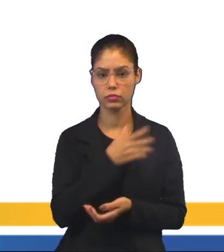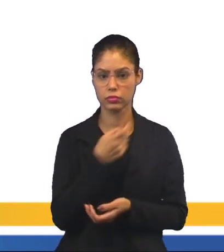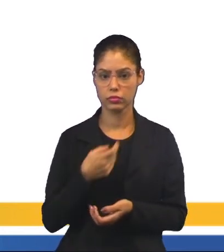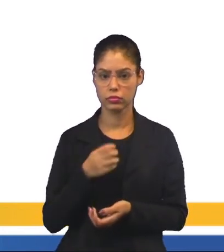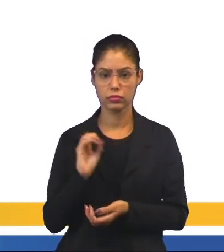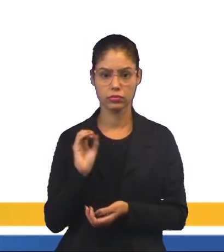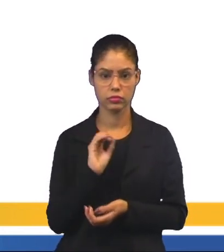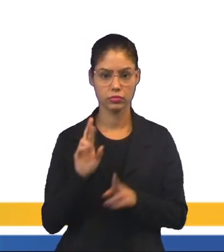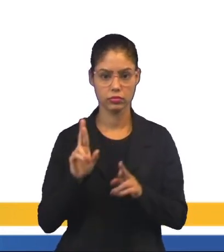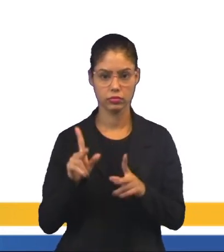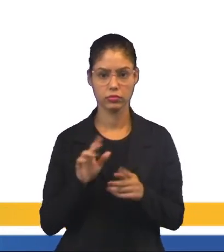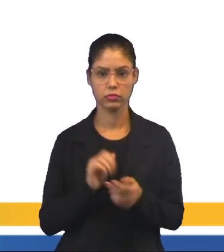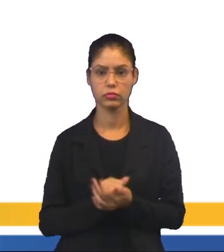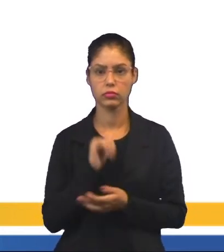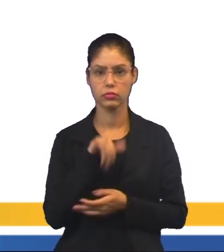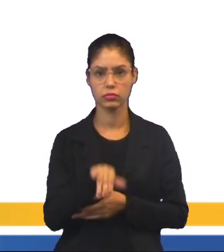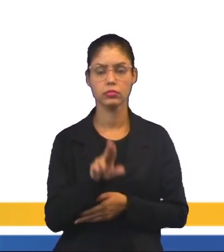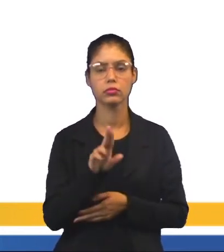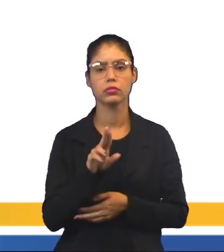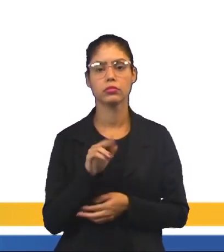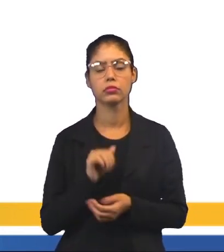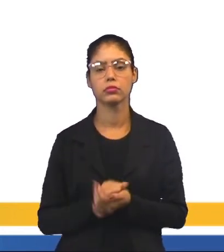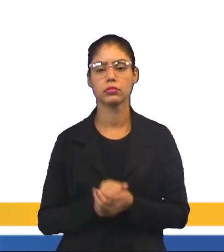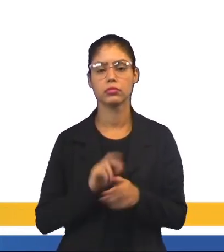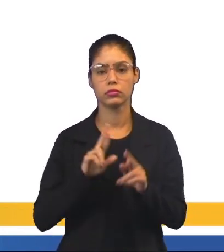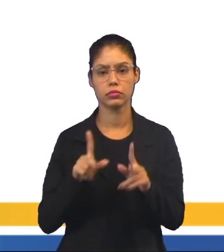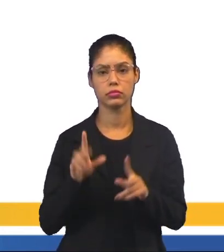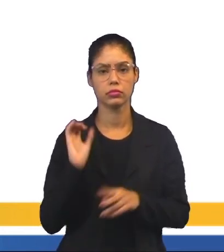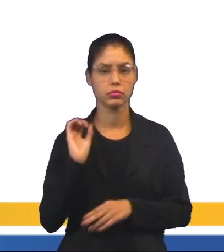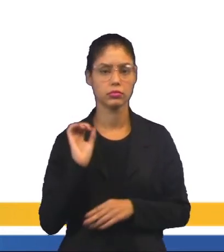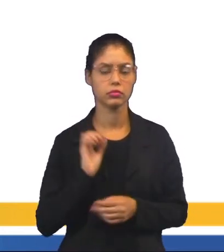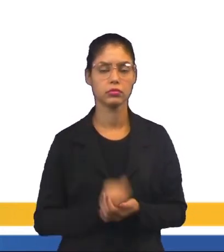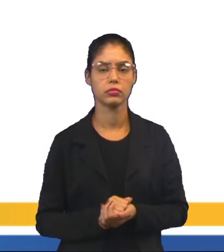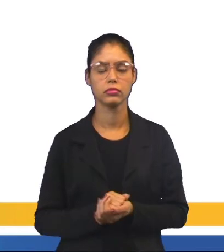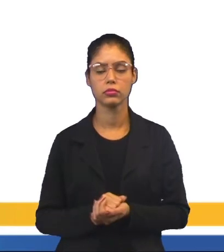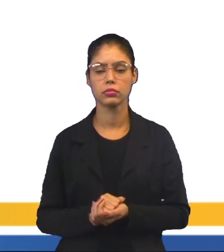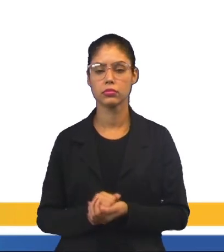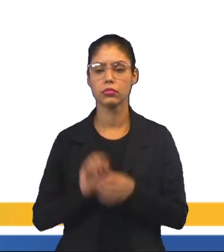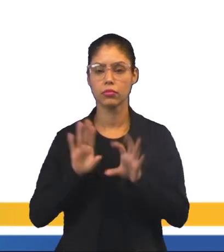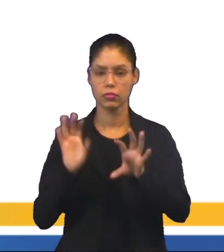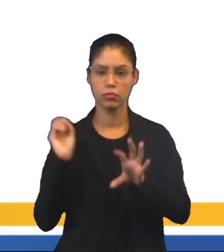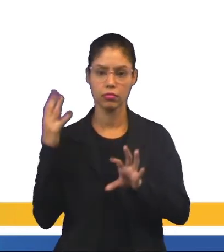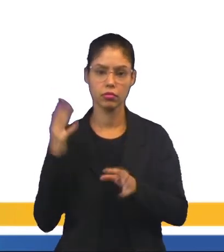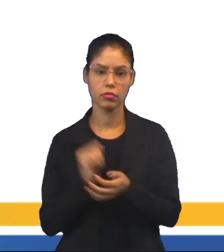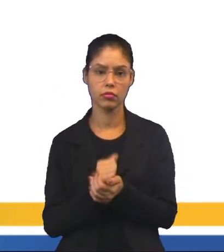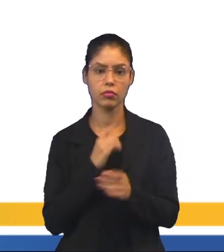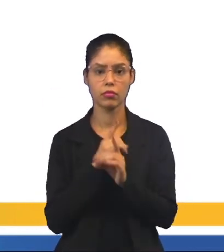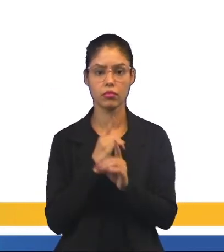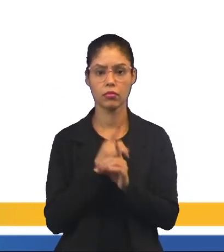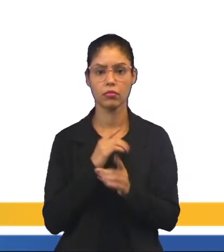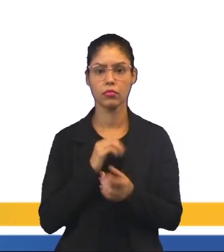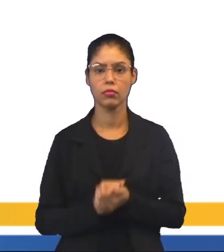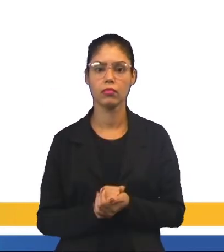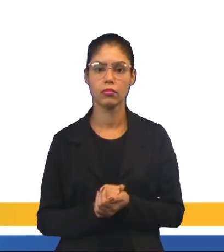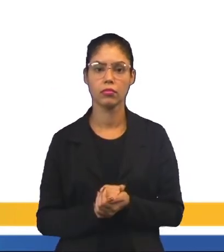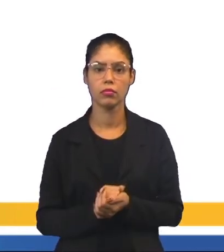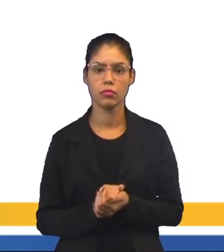diferente de zero e o meu y também é diferente de zero. Então, nesse caso,